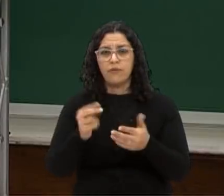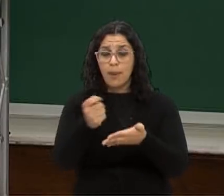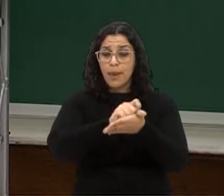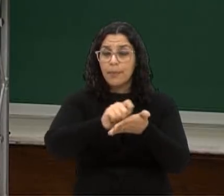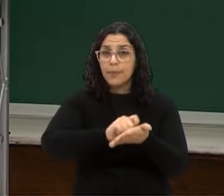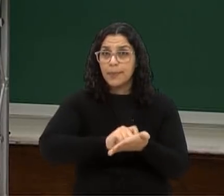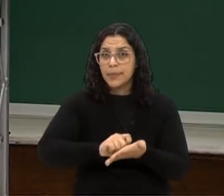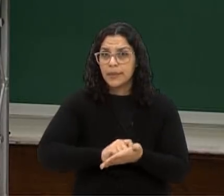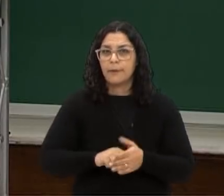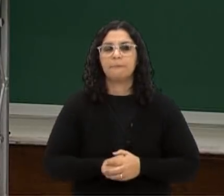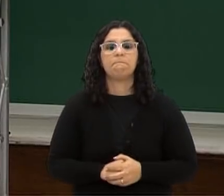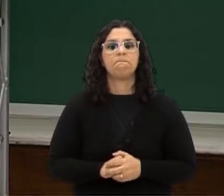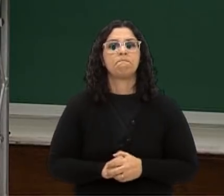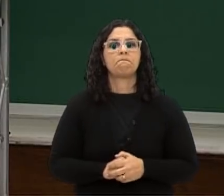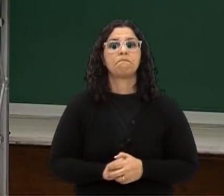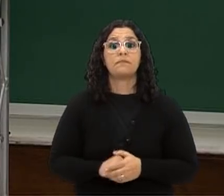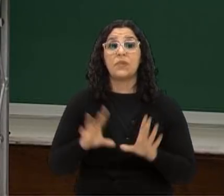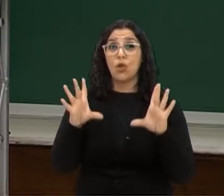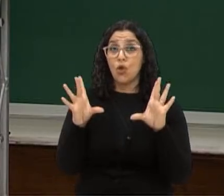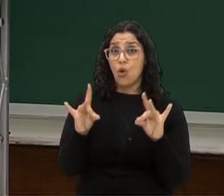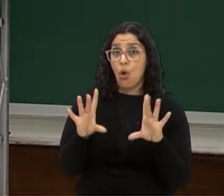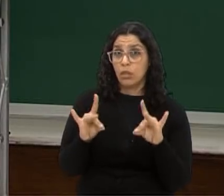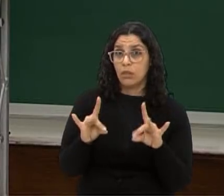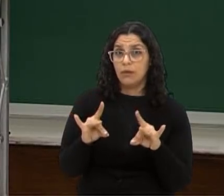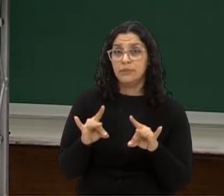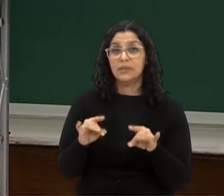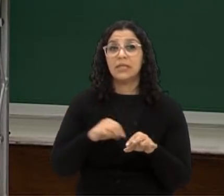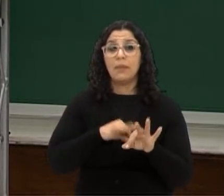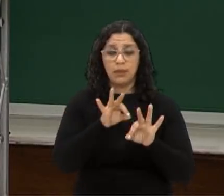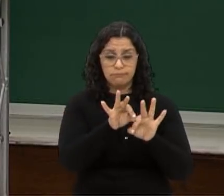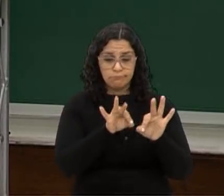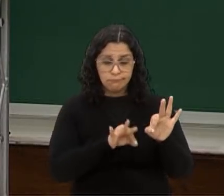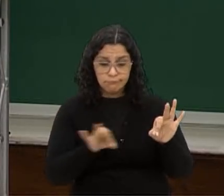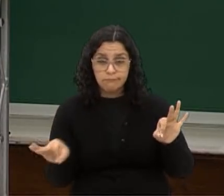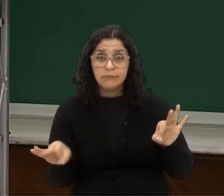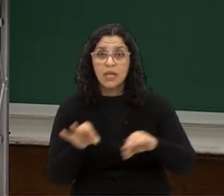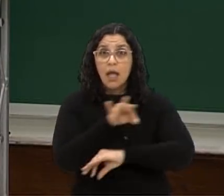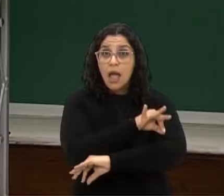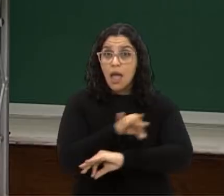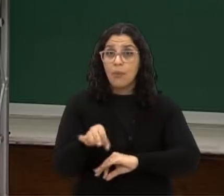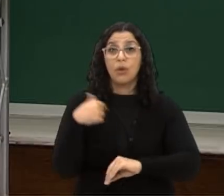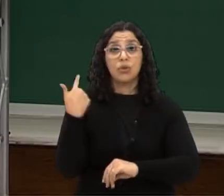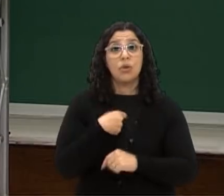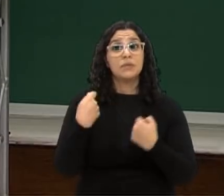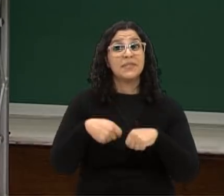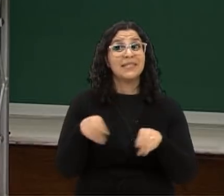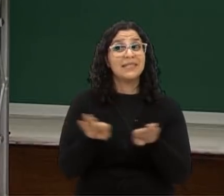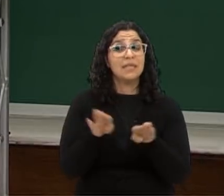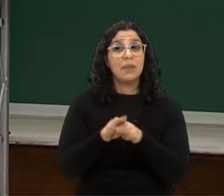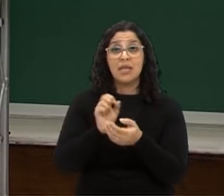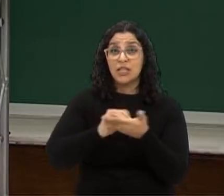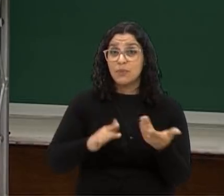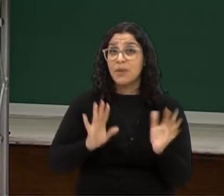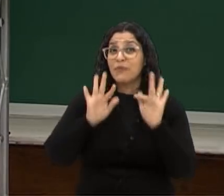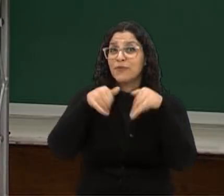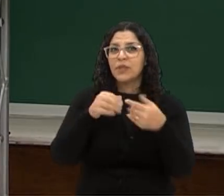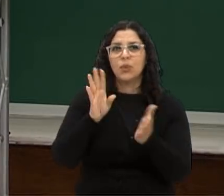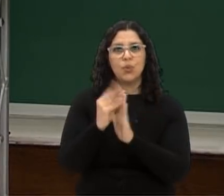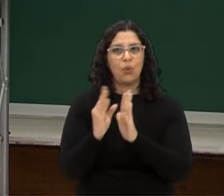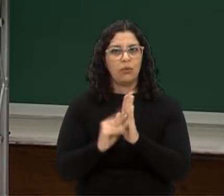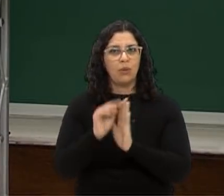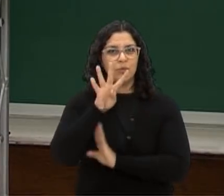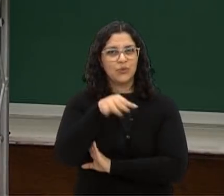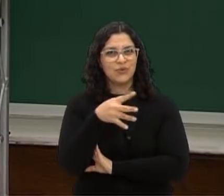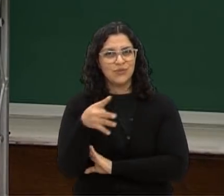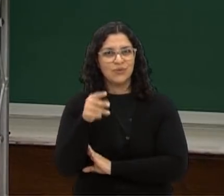colorir aí. Cola e régua. A gente vai fazer uma atividade bem legal para finalizar o conteúdo de xadrez. Então,